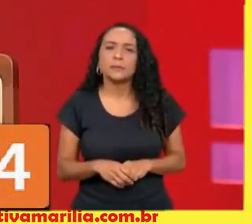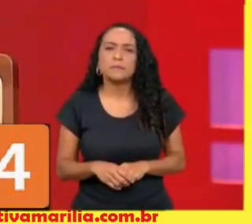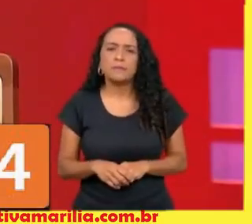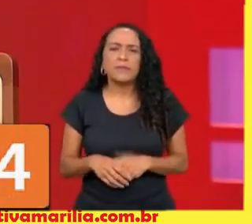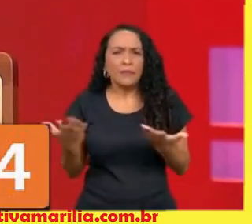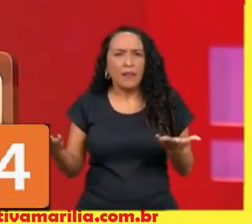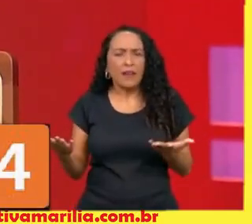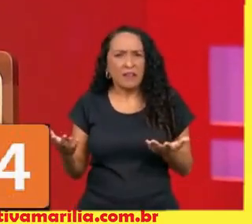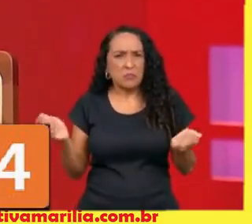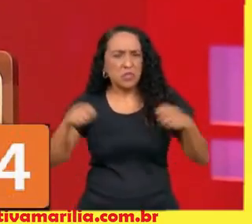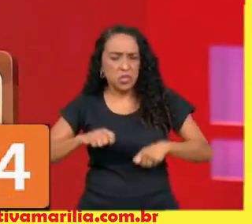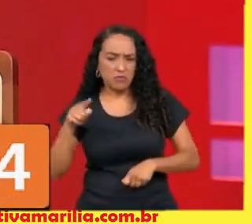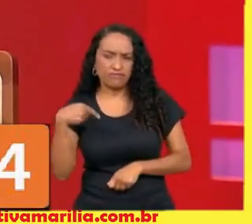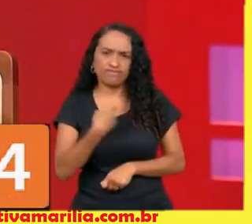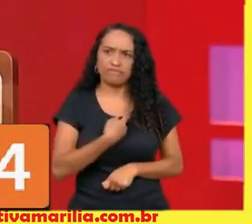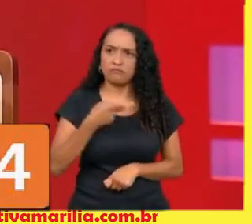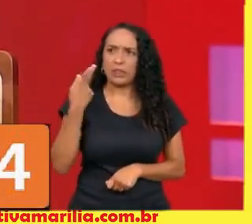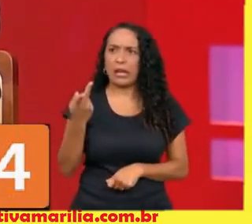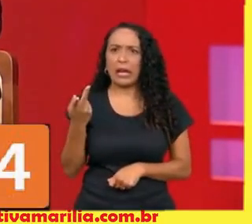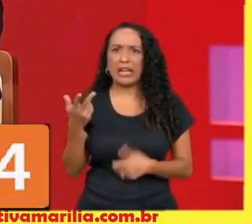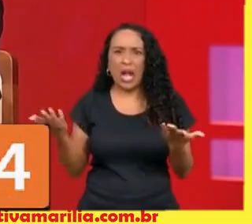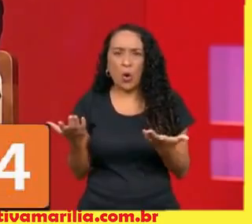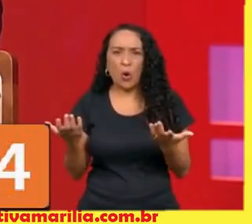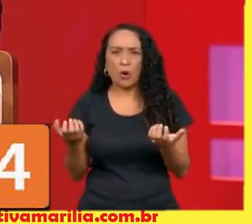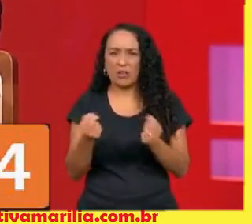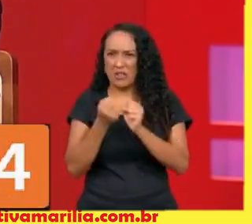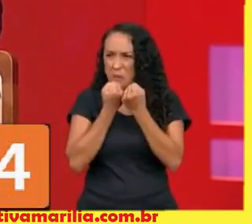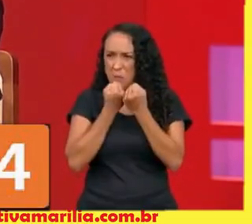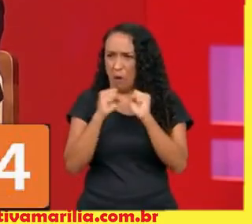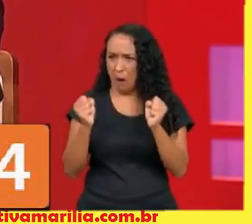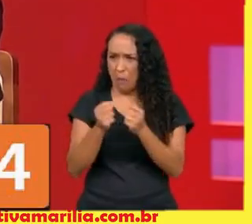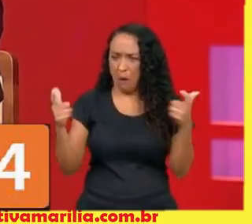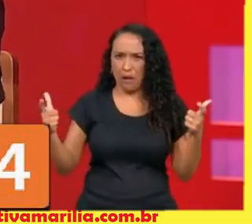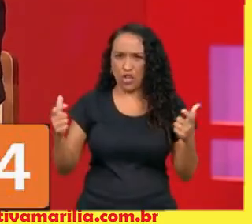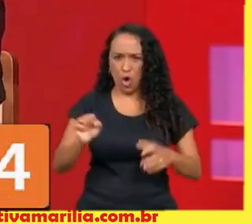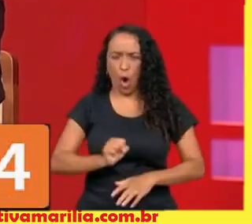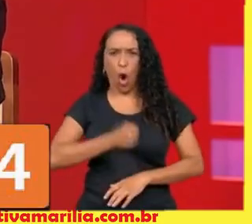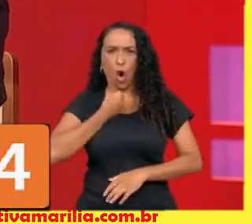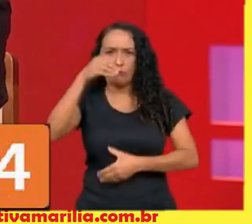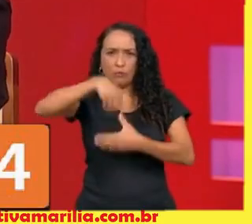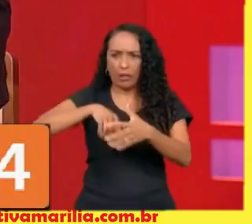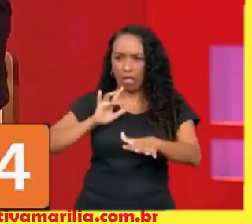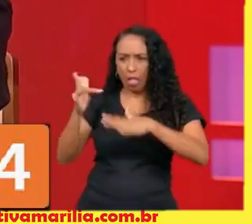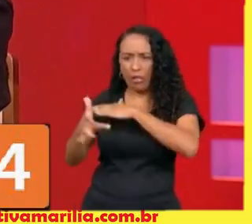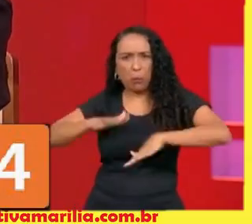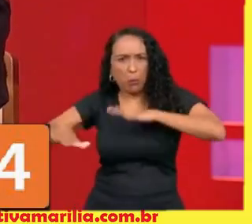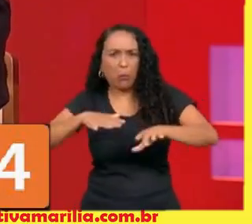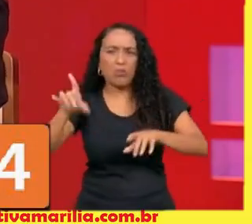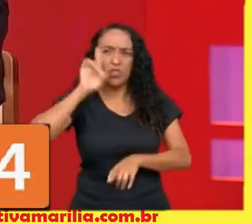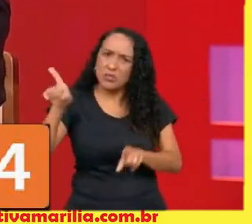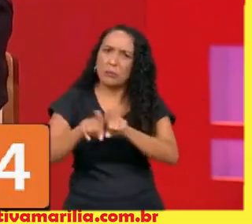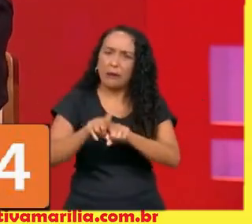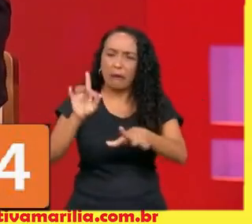Dá pra gente dizer que essa avalanche de ódio que a gente vê na internet, nesse novo momento dos Estados Unidos também, com as redes sociais falando